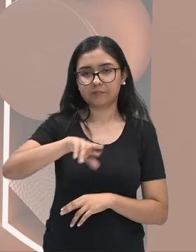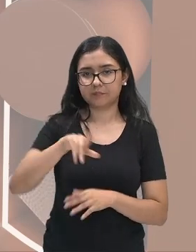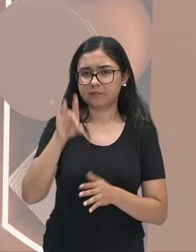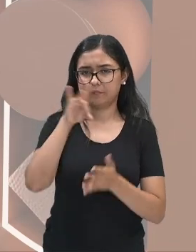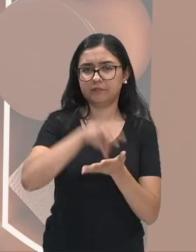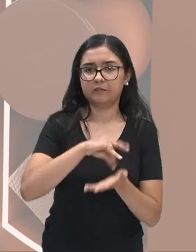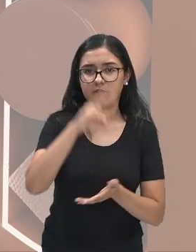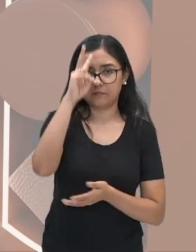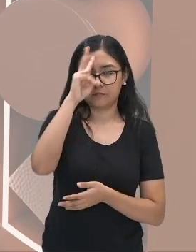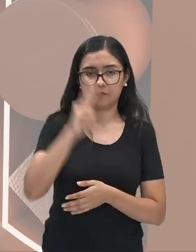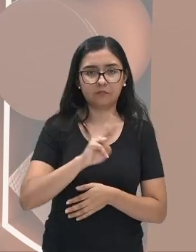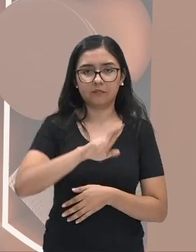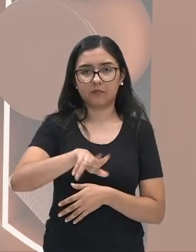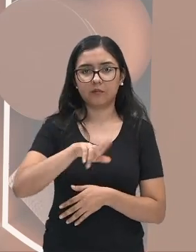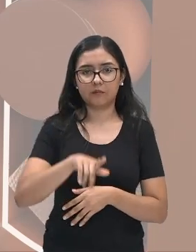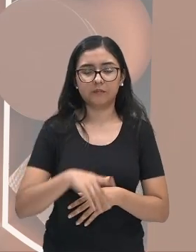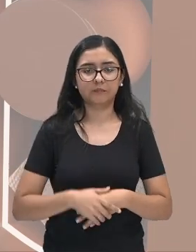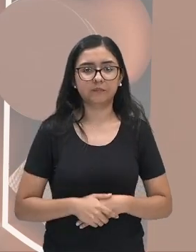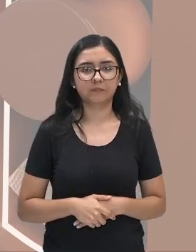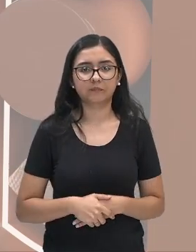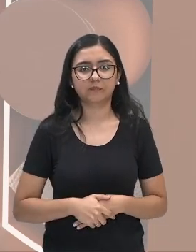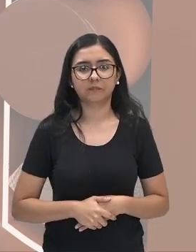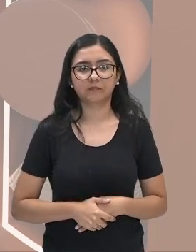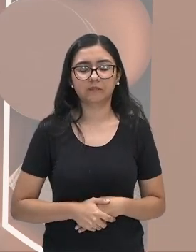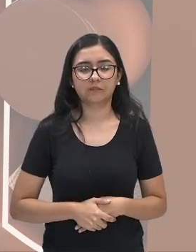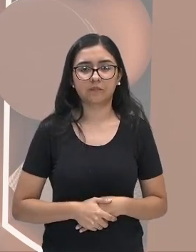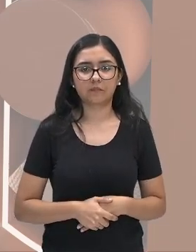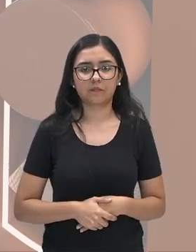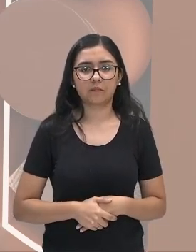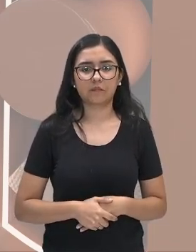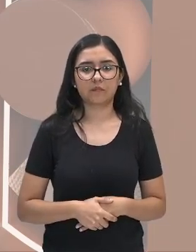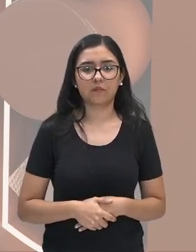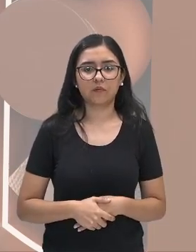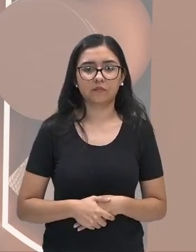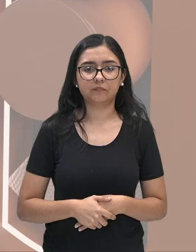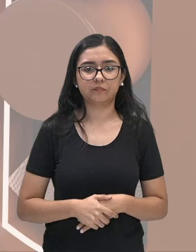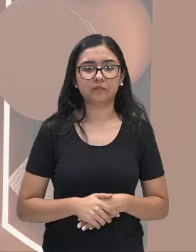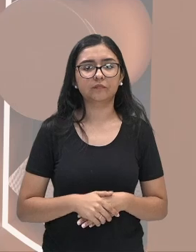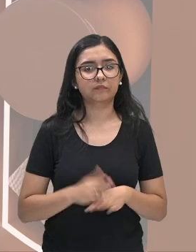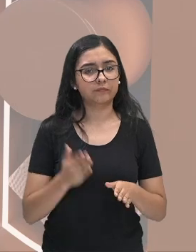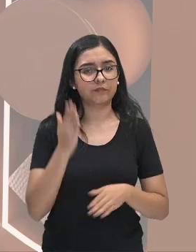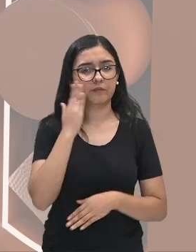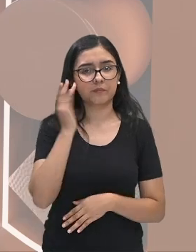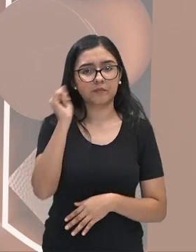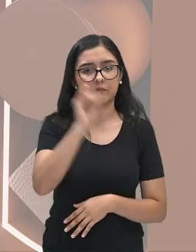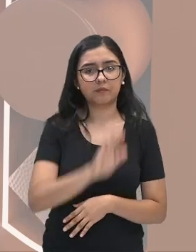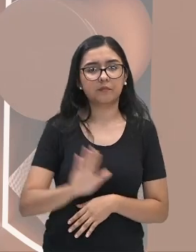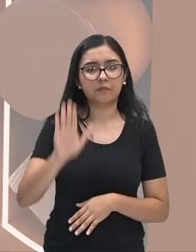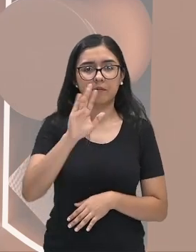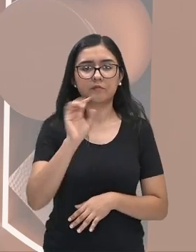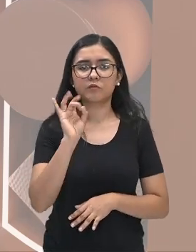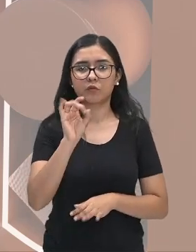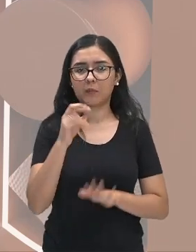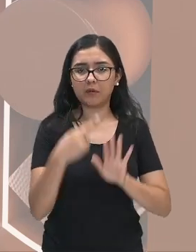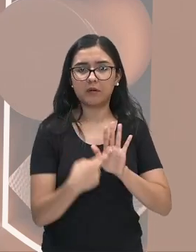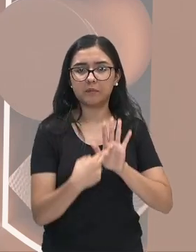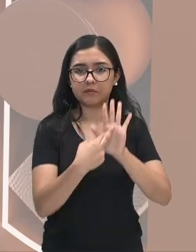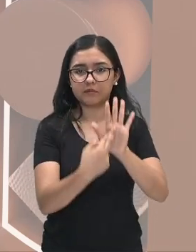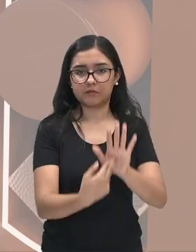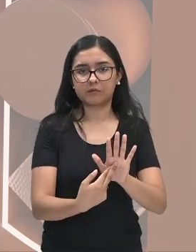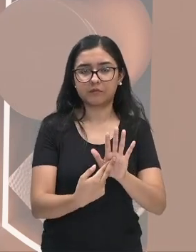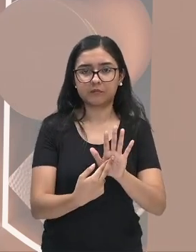história, não é dessa maneira, né? Certamente não, esse quadro aí é um quadro fictício, né?